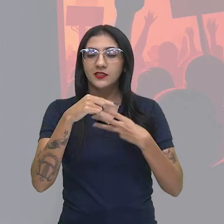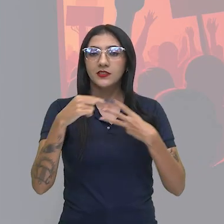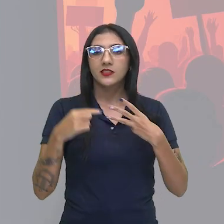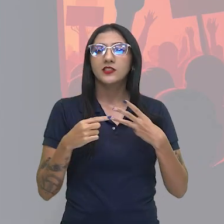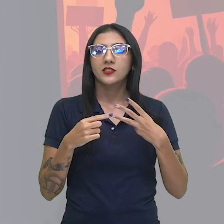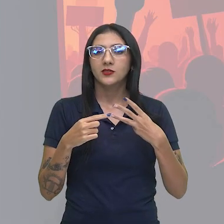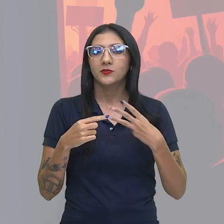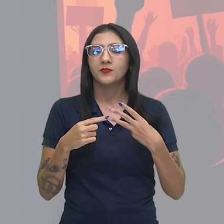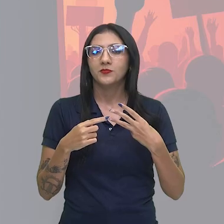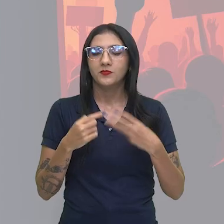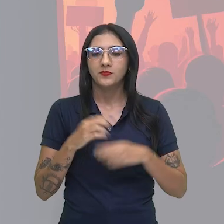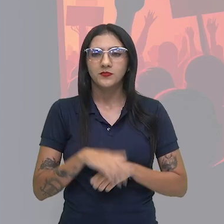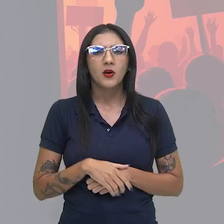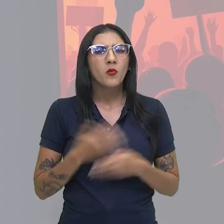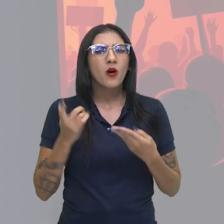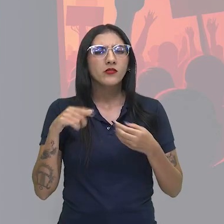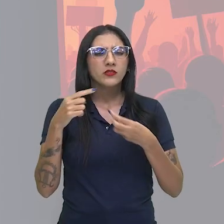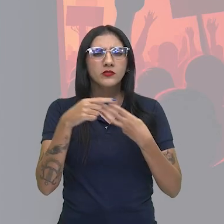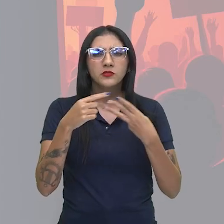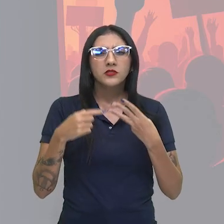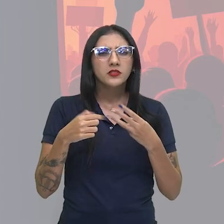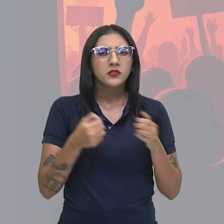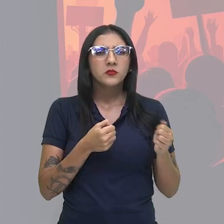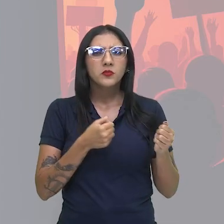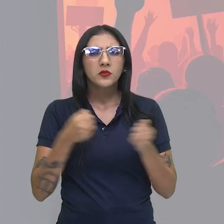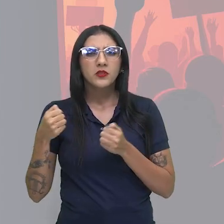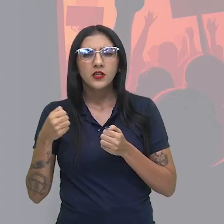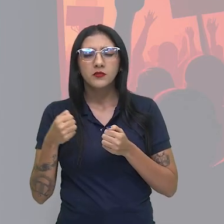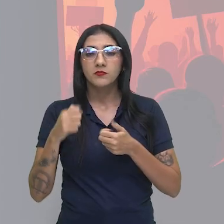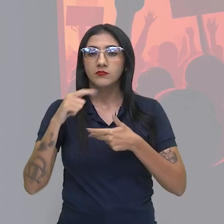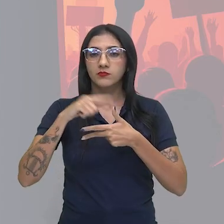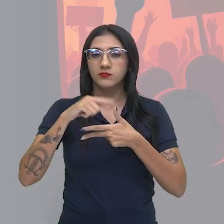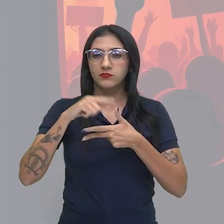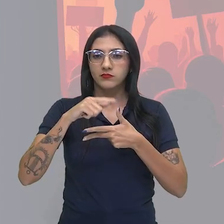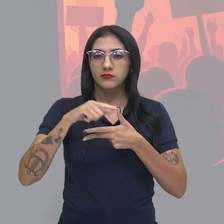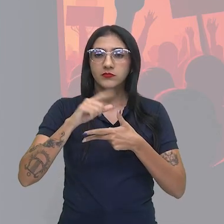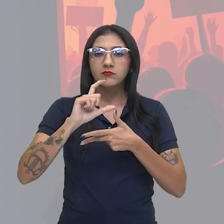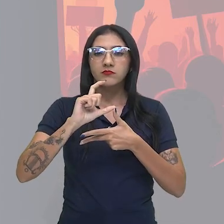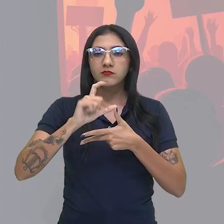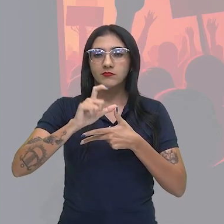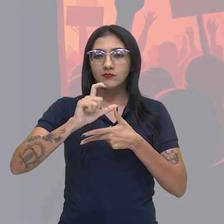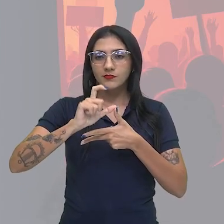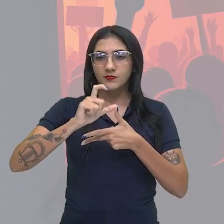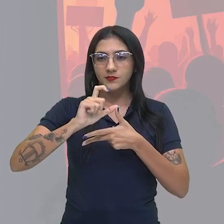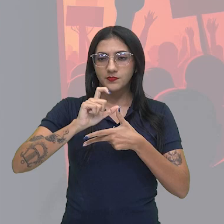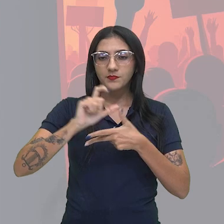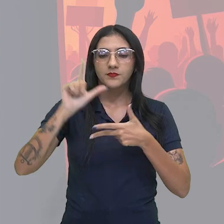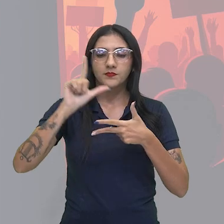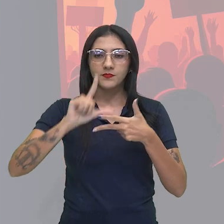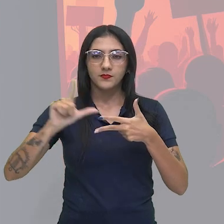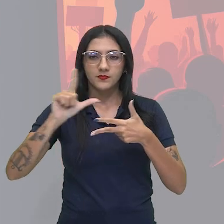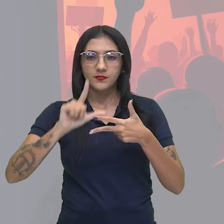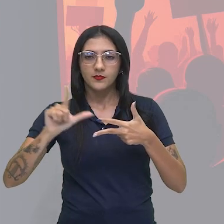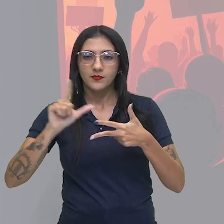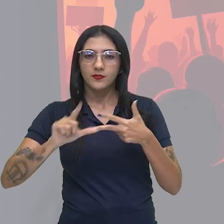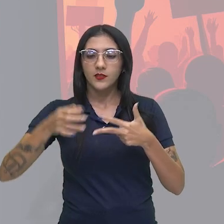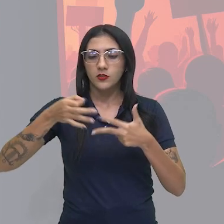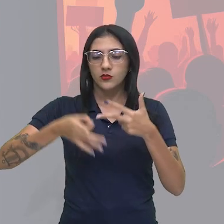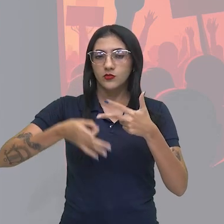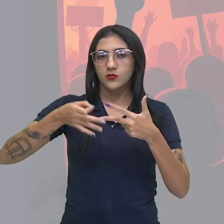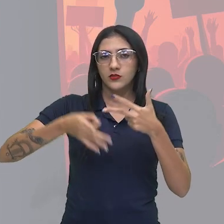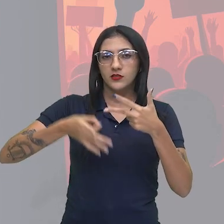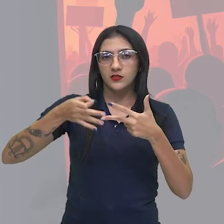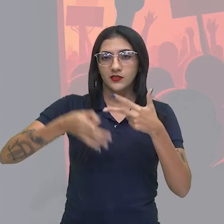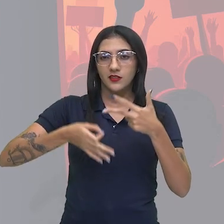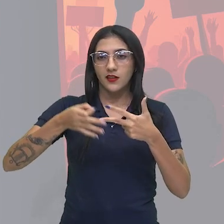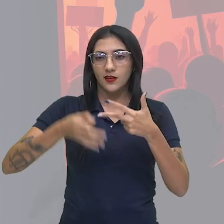dividido em 3. Quais são, professor, esses poderes? É o poder executivo, tá? É o poder legislativo e é o poder